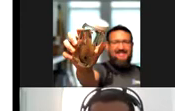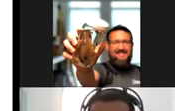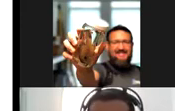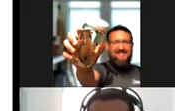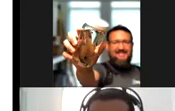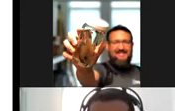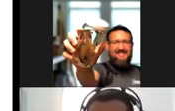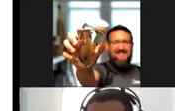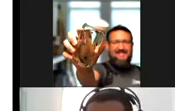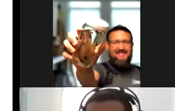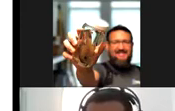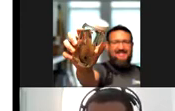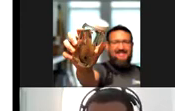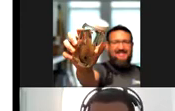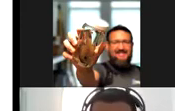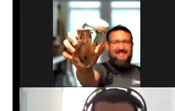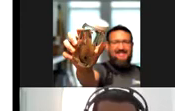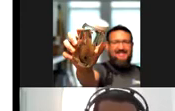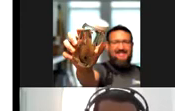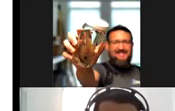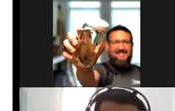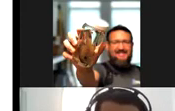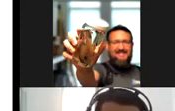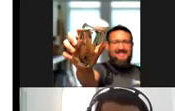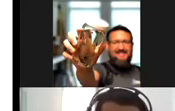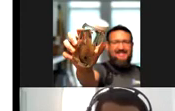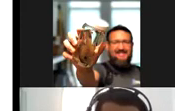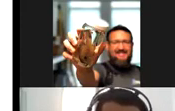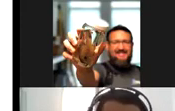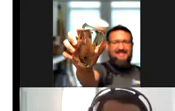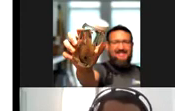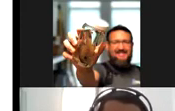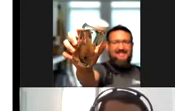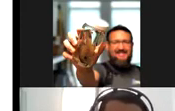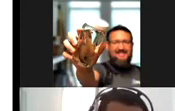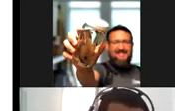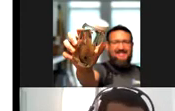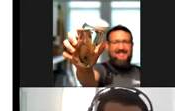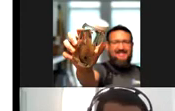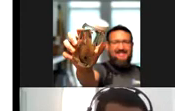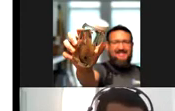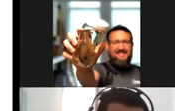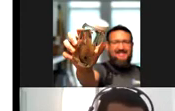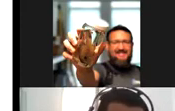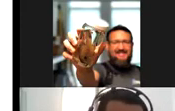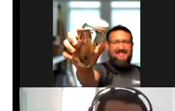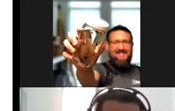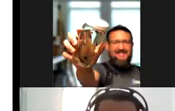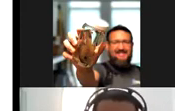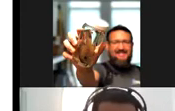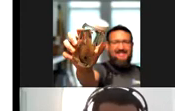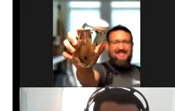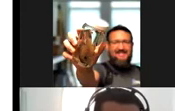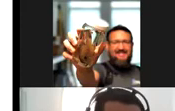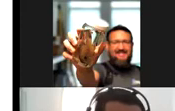relações holométricas, né? As características dos nossos indivíduos, elas têm como base relações de tamanho corporal. Então, como que o período